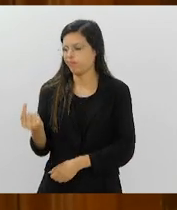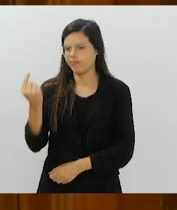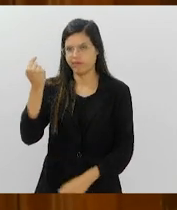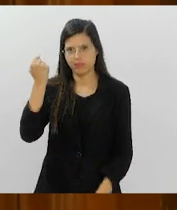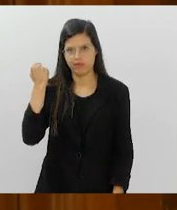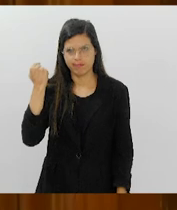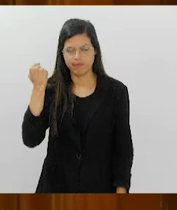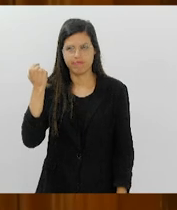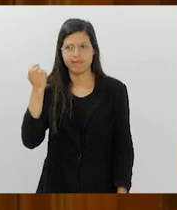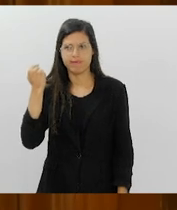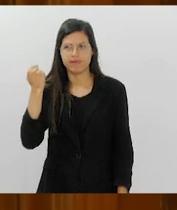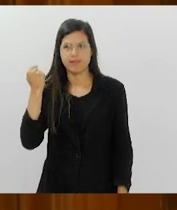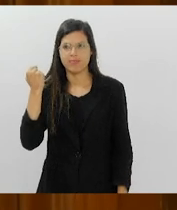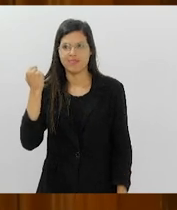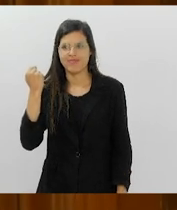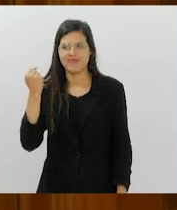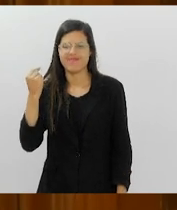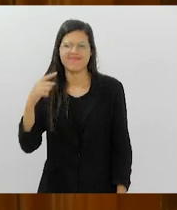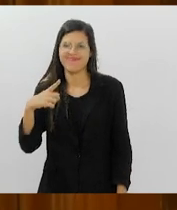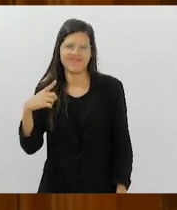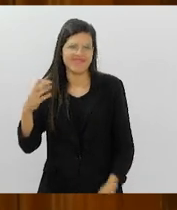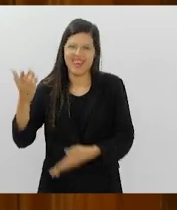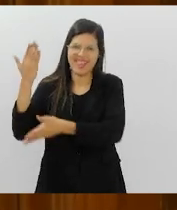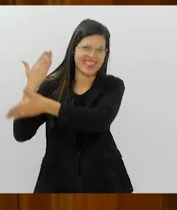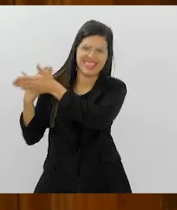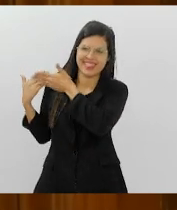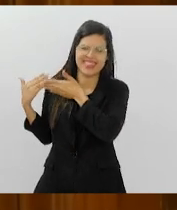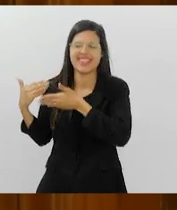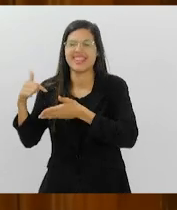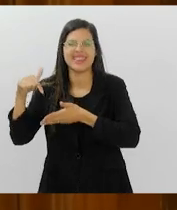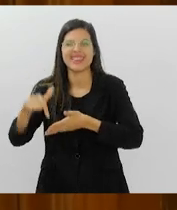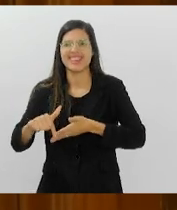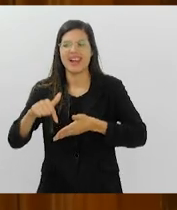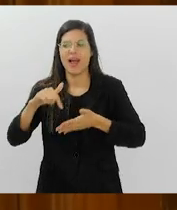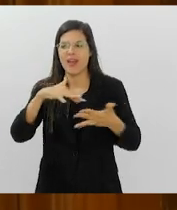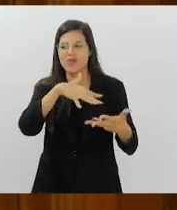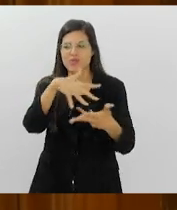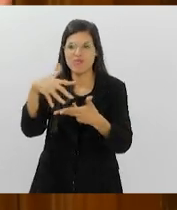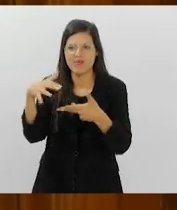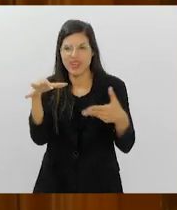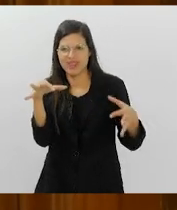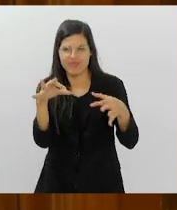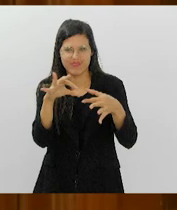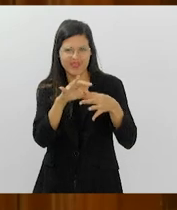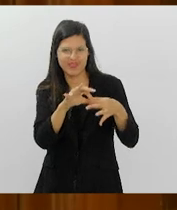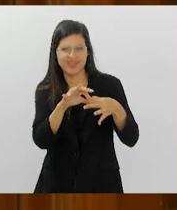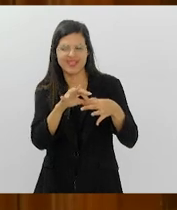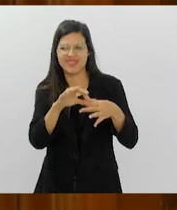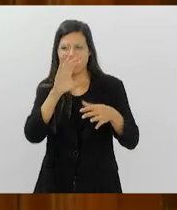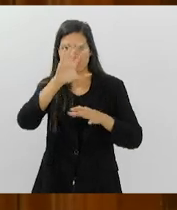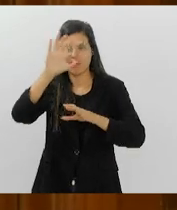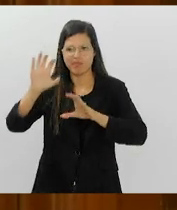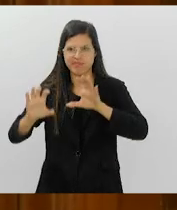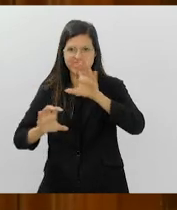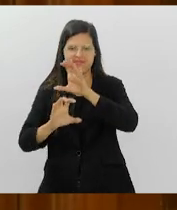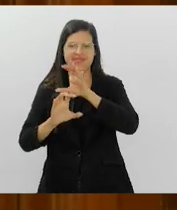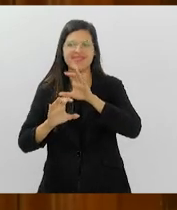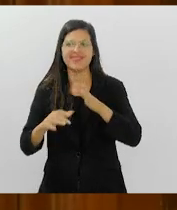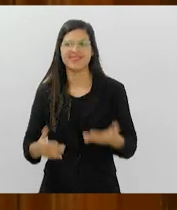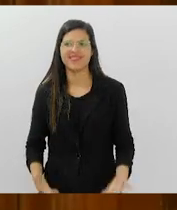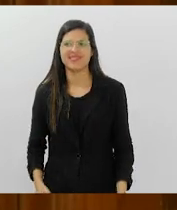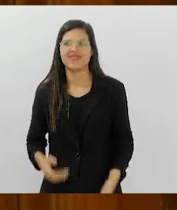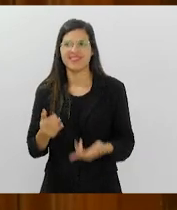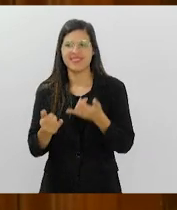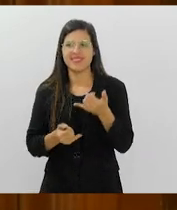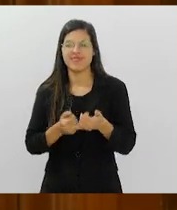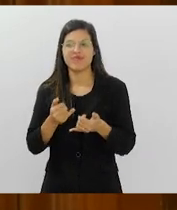quando os continentes estavam unidos, brincadeira, não vou falar isso. Ninguém riu, mas eu sempre faço essa brincadeira e ninguém vai rir. Então, vamos lá. Vamos voltar ao século XIX, Estados Unidos,